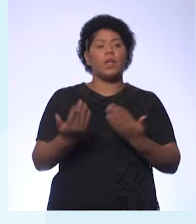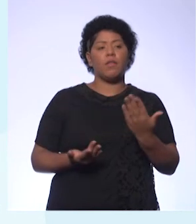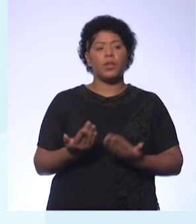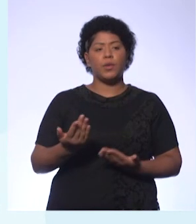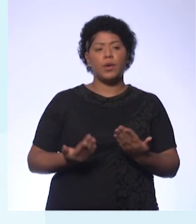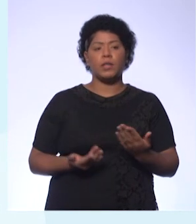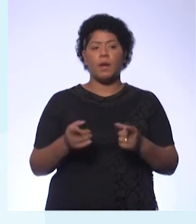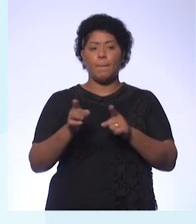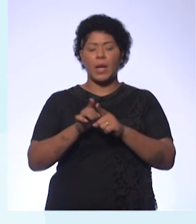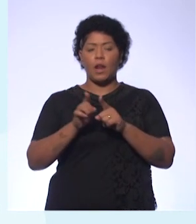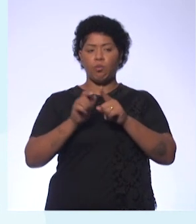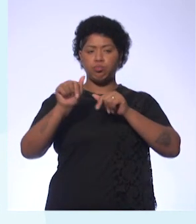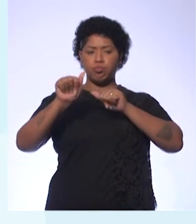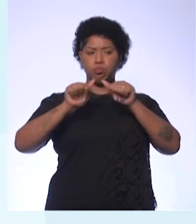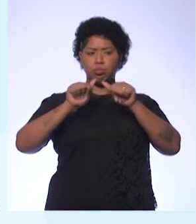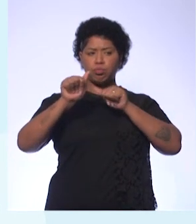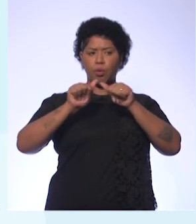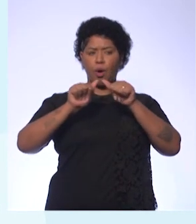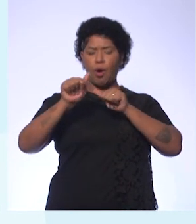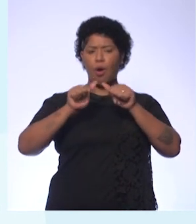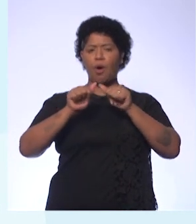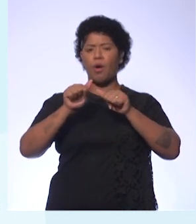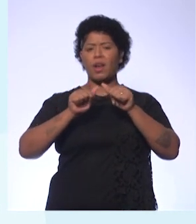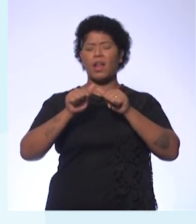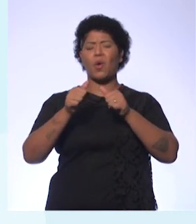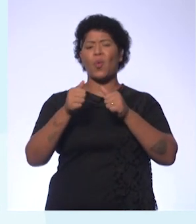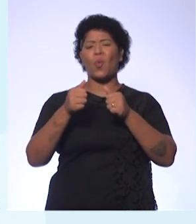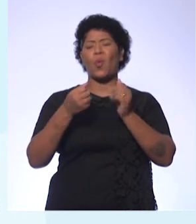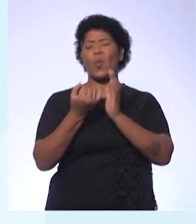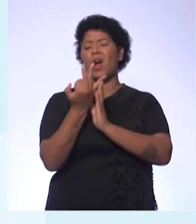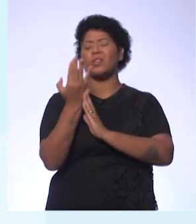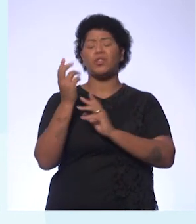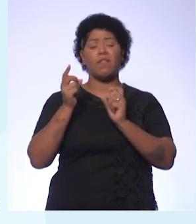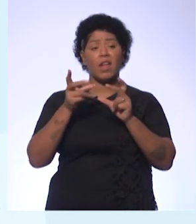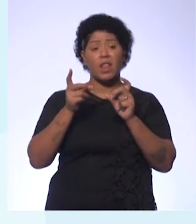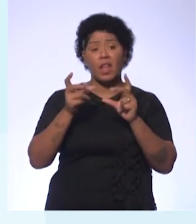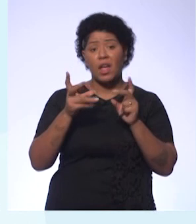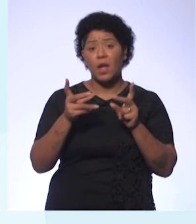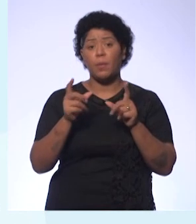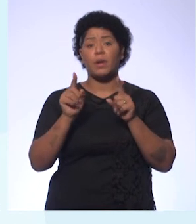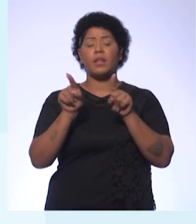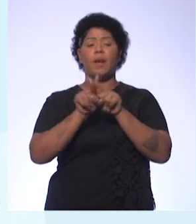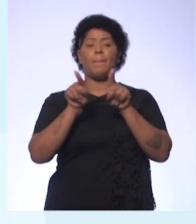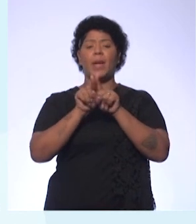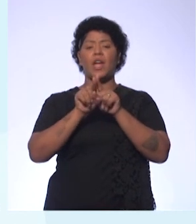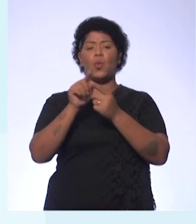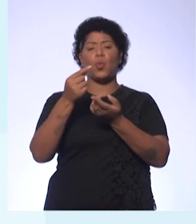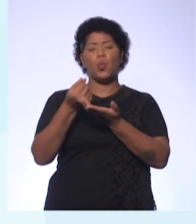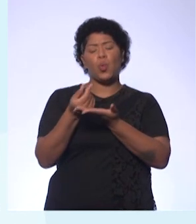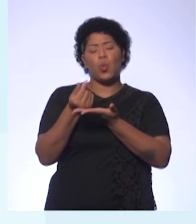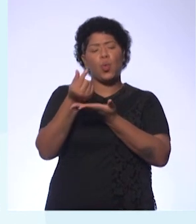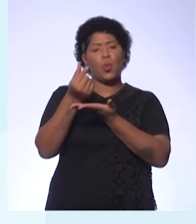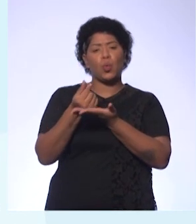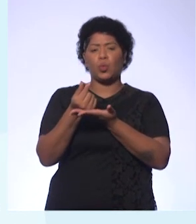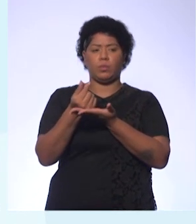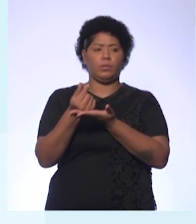controla a qualidade, a quantidade, as vendas e o lucro. E ele acompanha ali o processo produtivo. Vocês estão